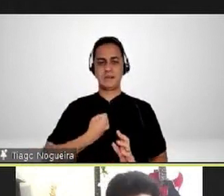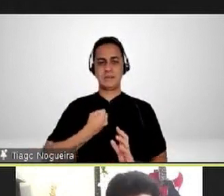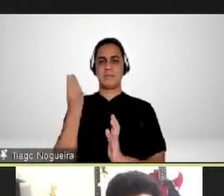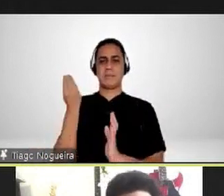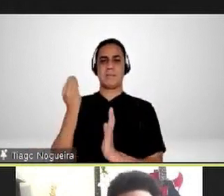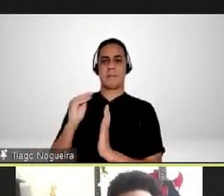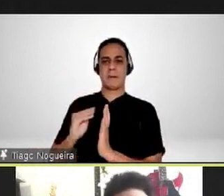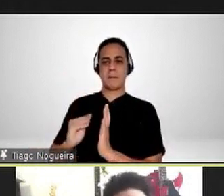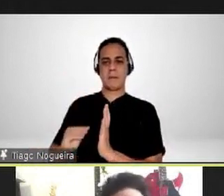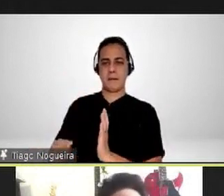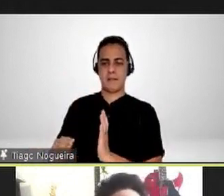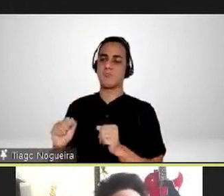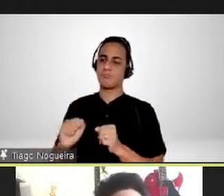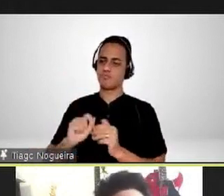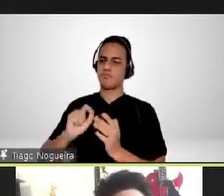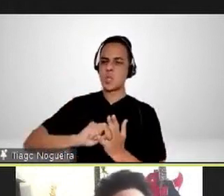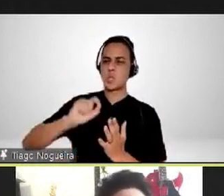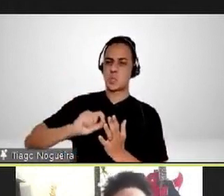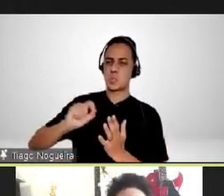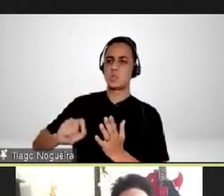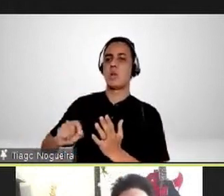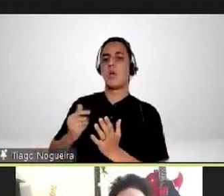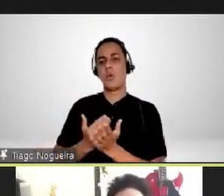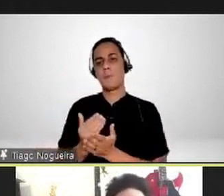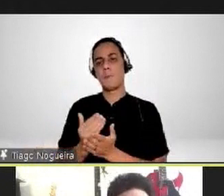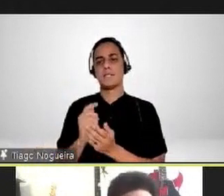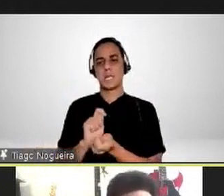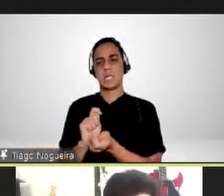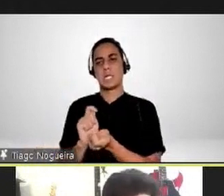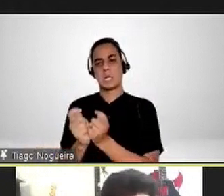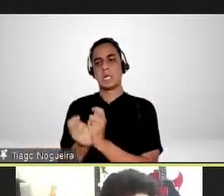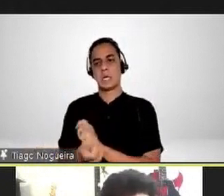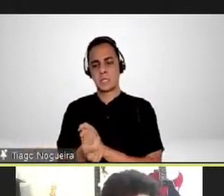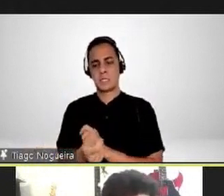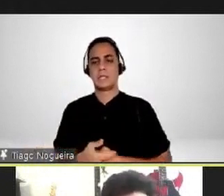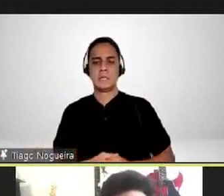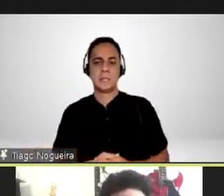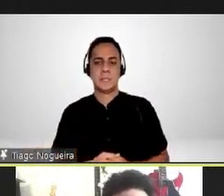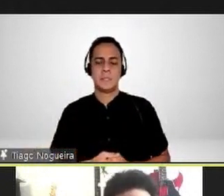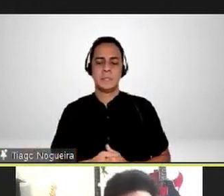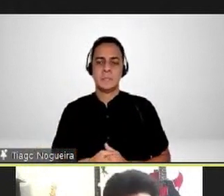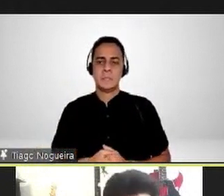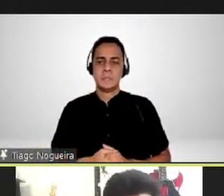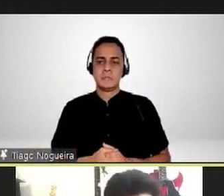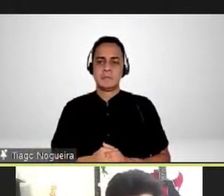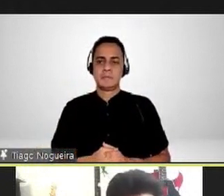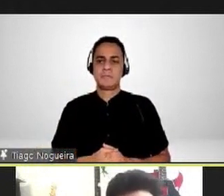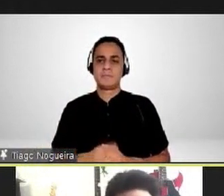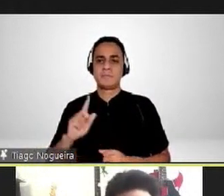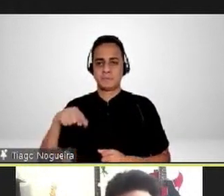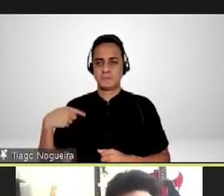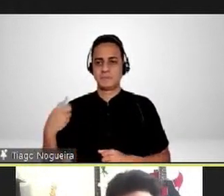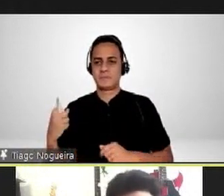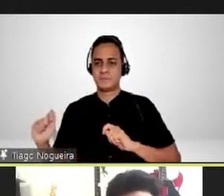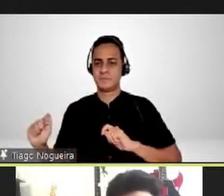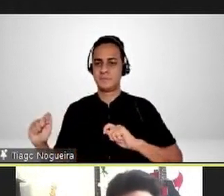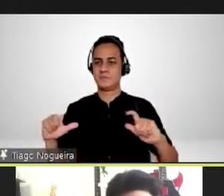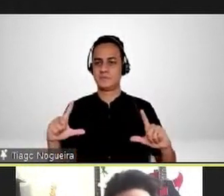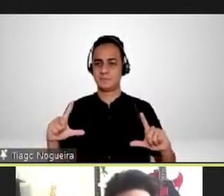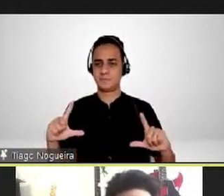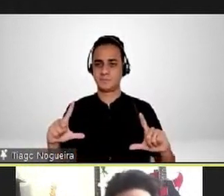de um outro jeito, né? E aí eu vou voltar para aquele conceito inicial, para o slide seguinte, por